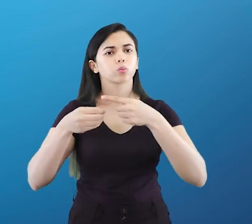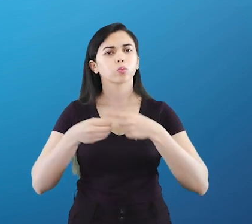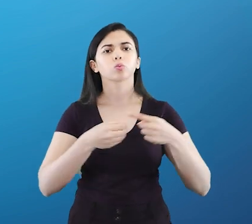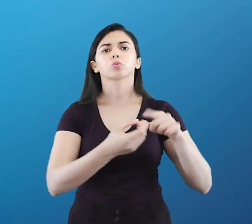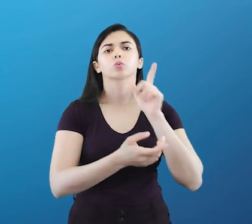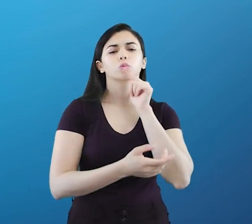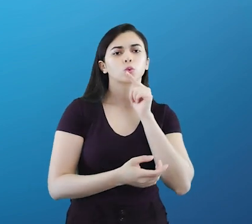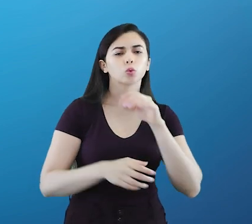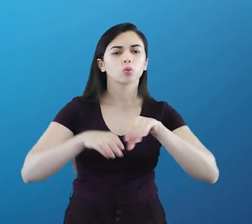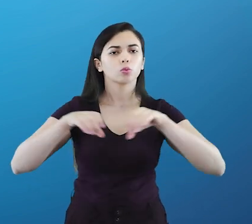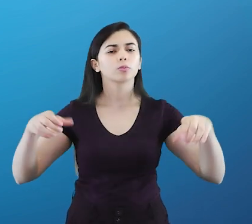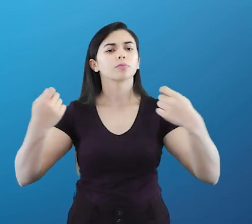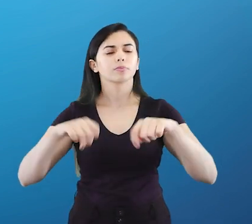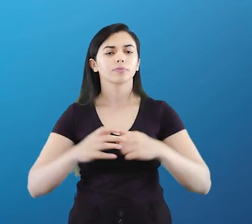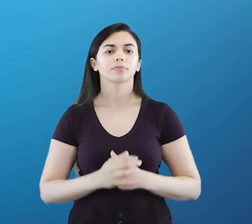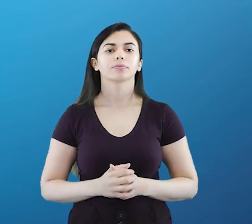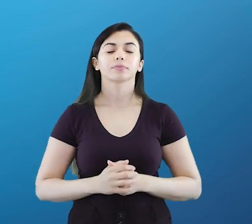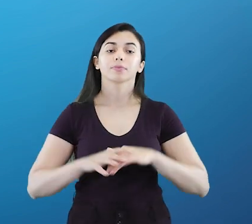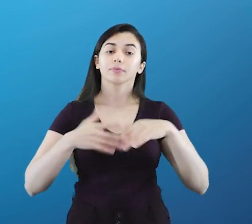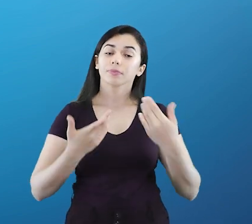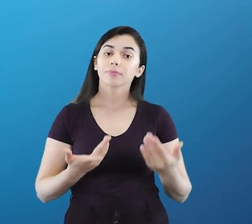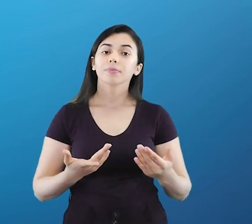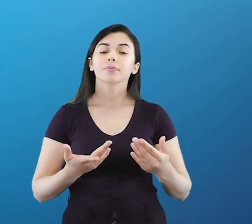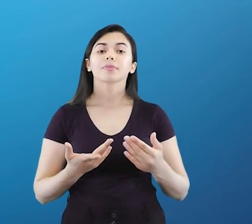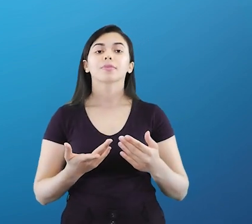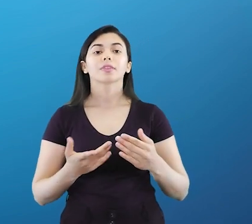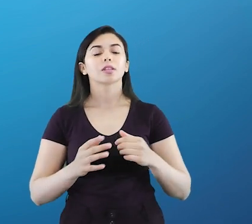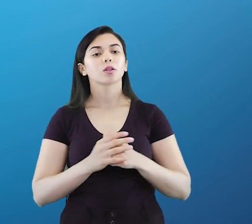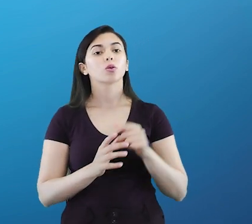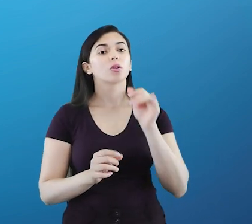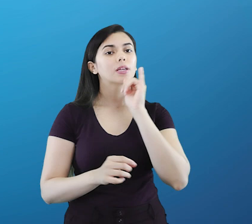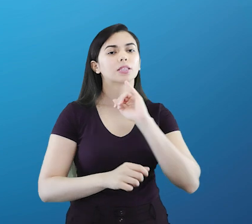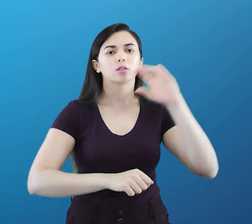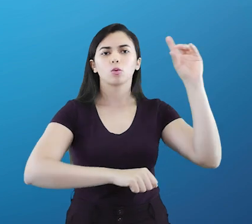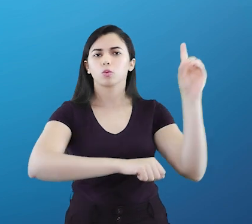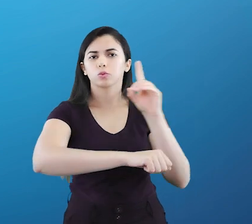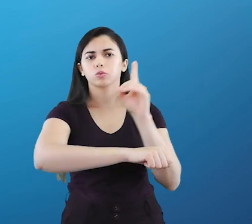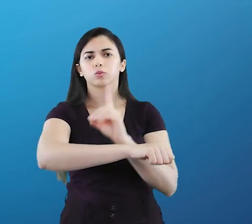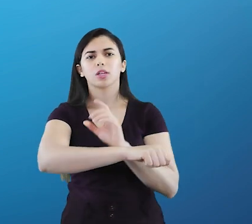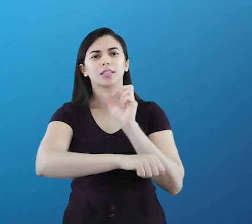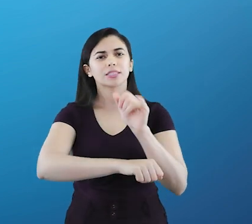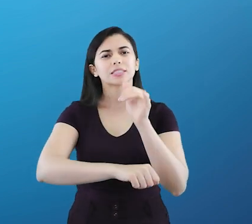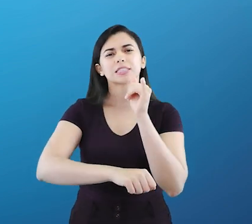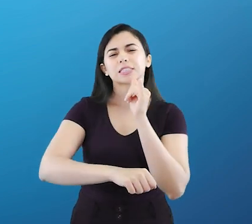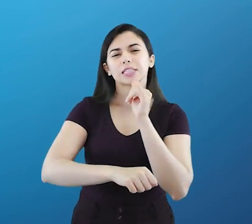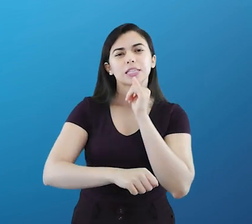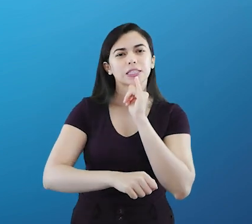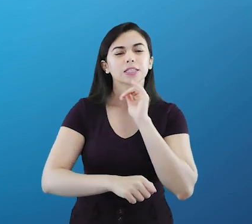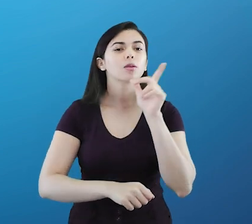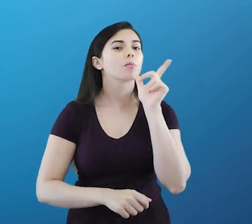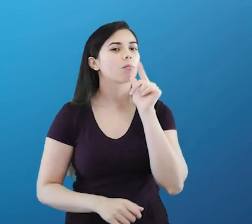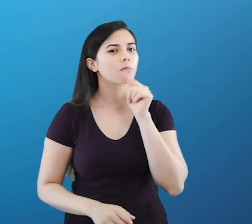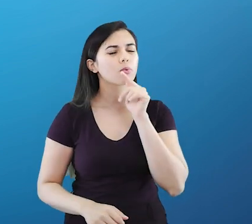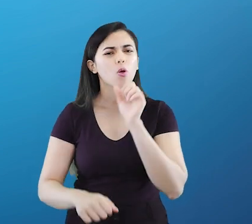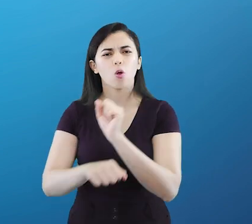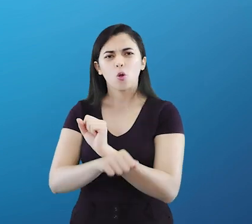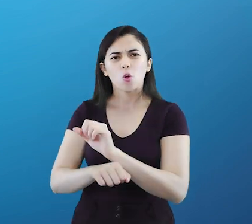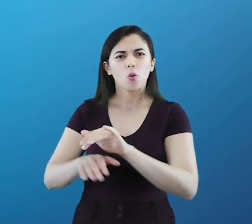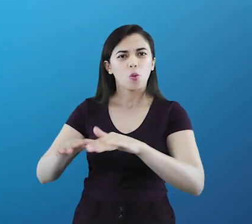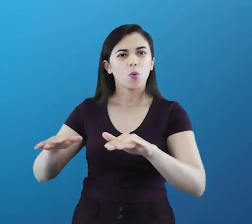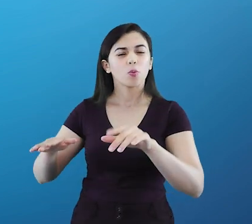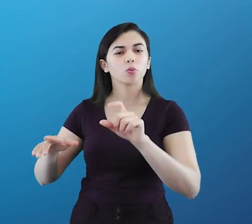aegypti pode se reproduzir em águas paradas, aumentando o risco da transmissão da dengue. Além do controle do vetor, o que